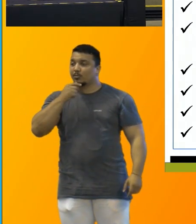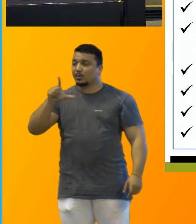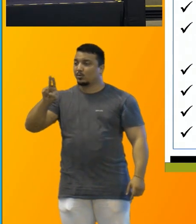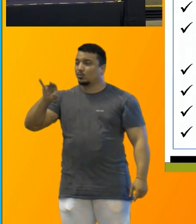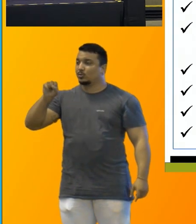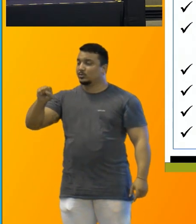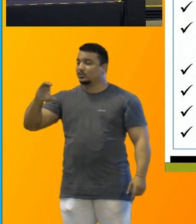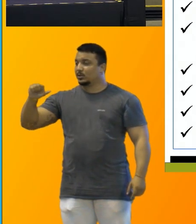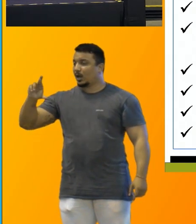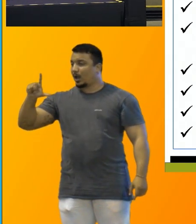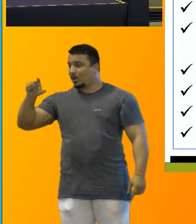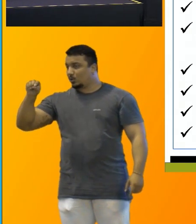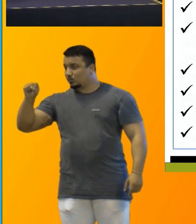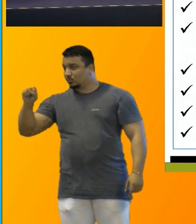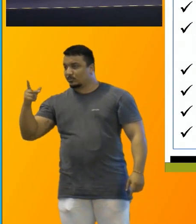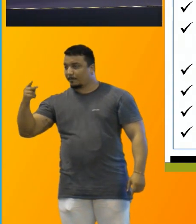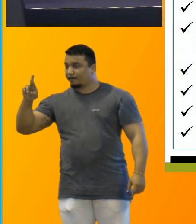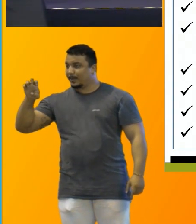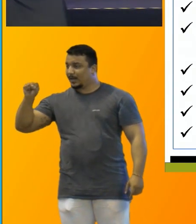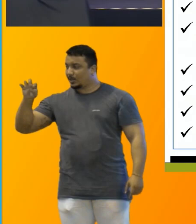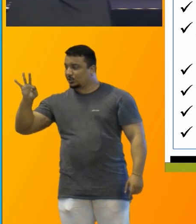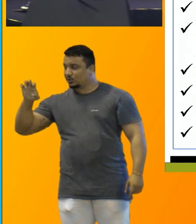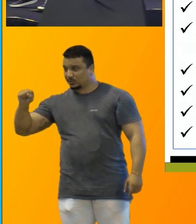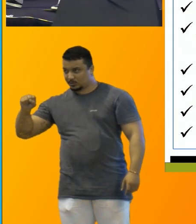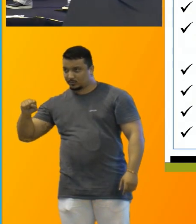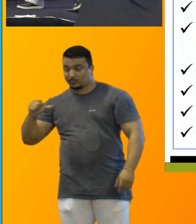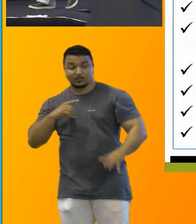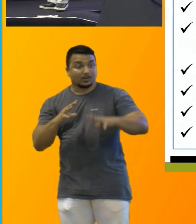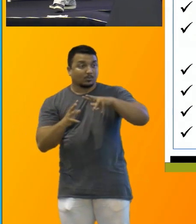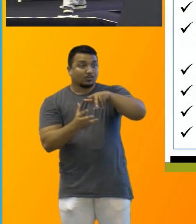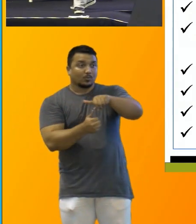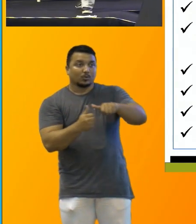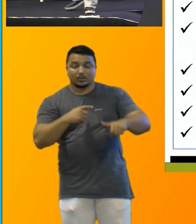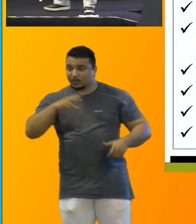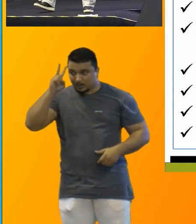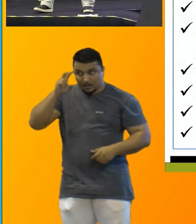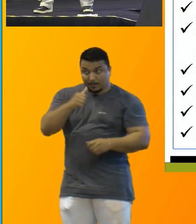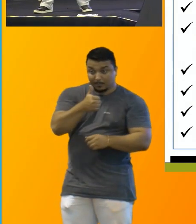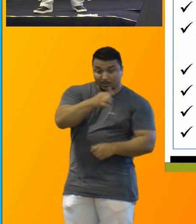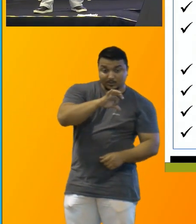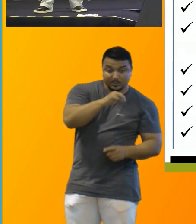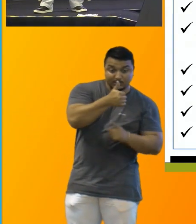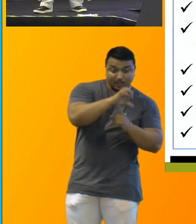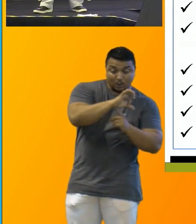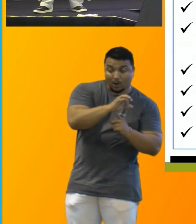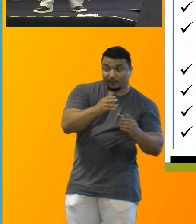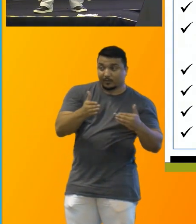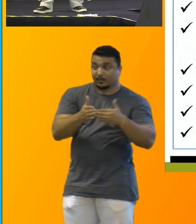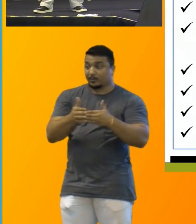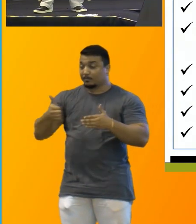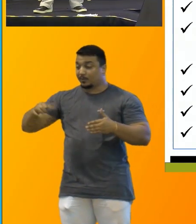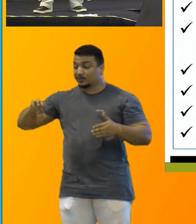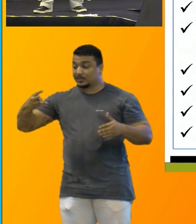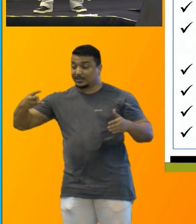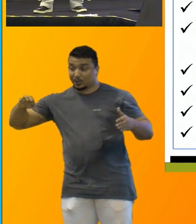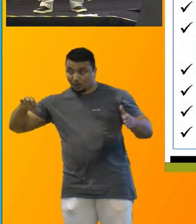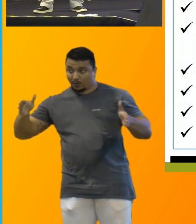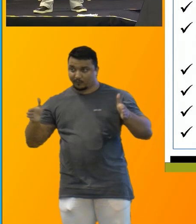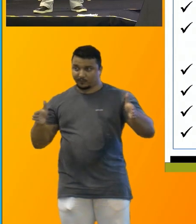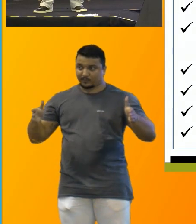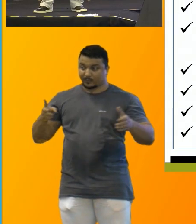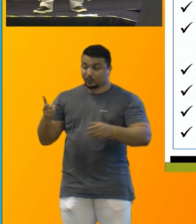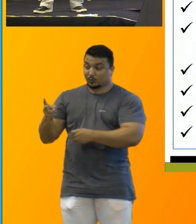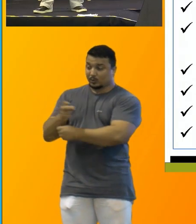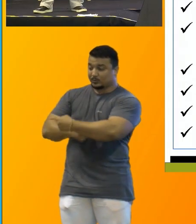Prestes. Perceba que, enquanto isso, o mundo, lembre-se, entre 19 e 39. Mas 2